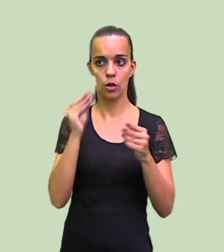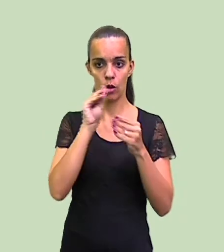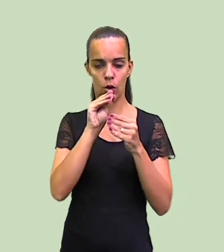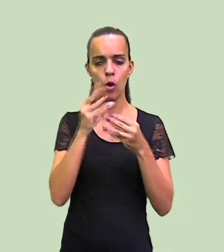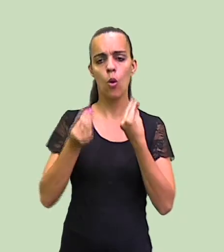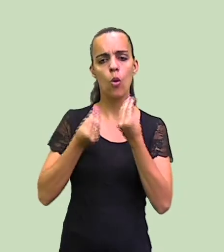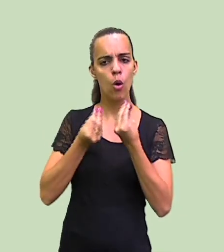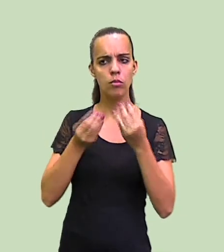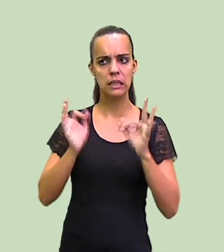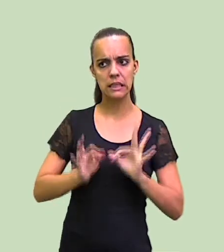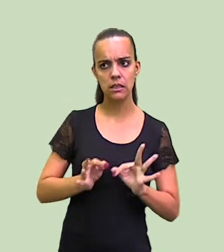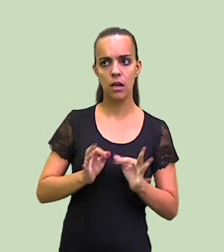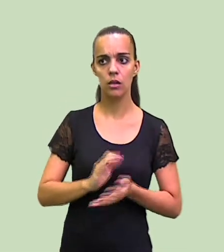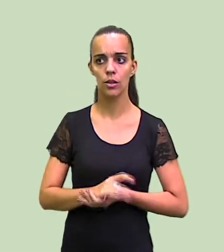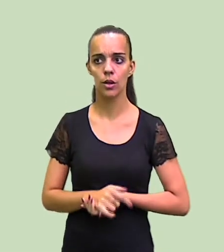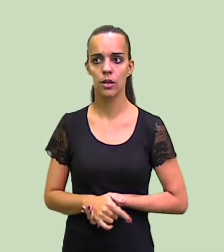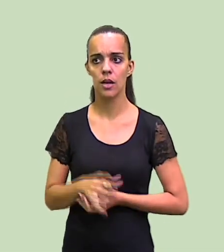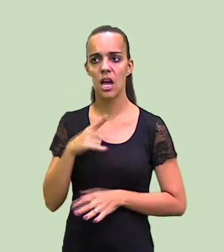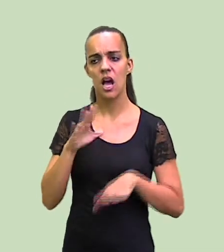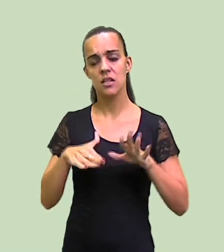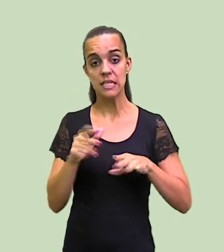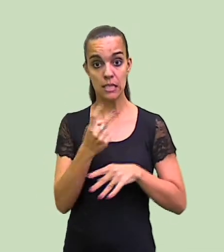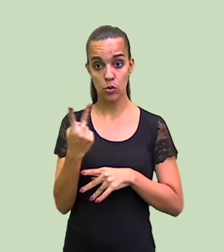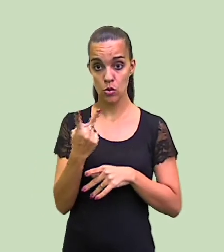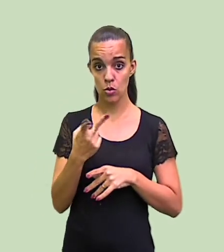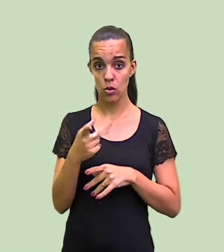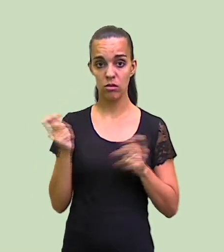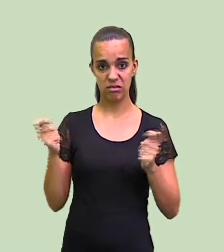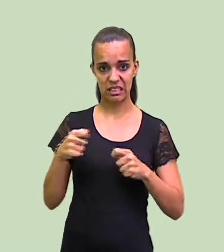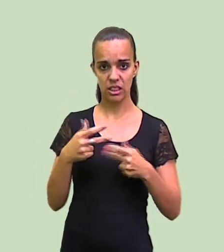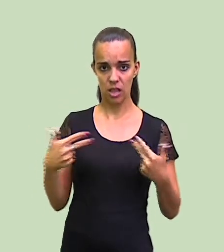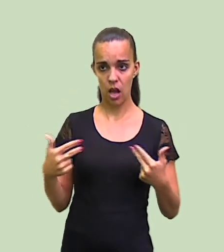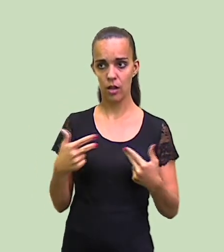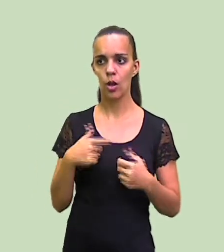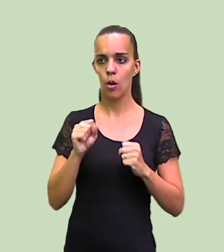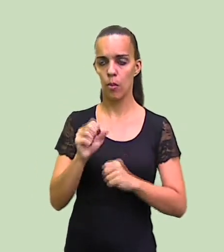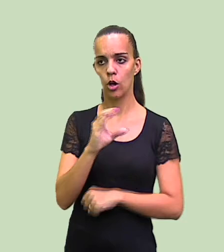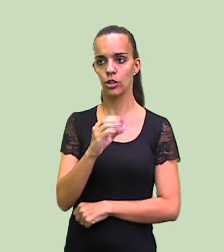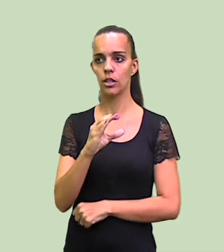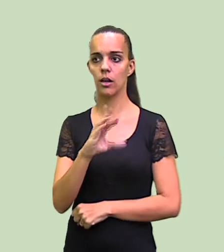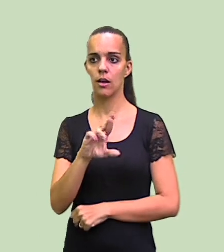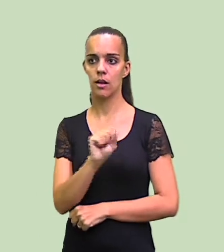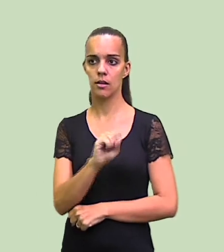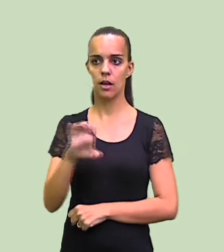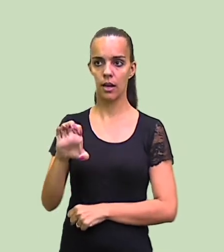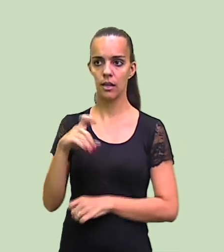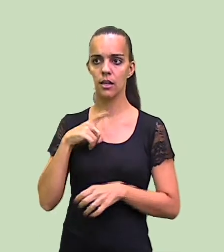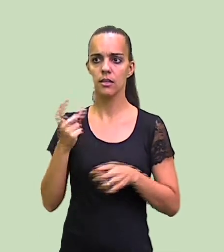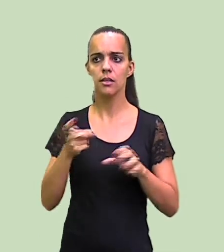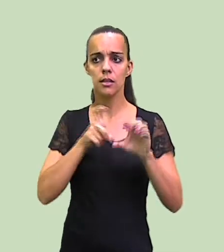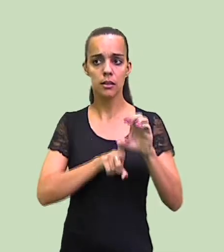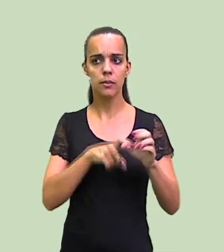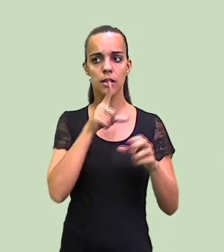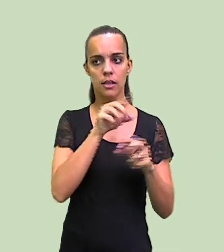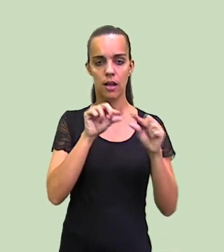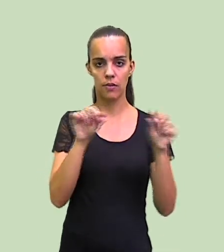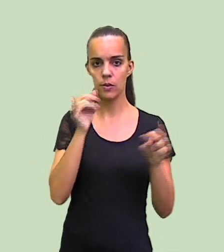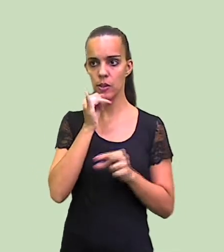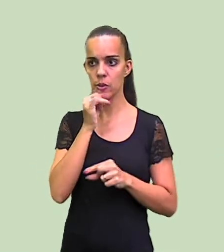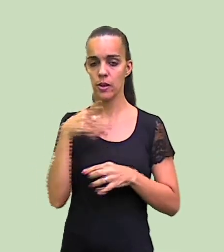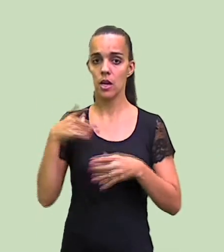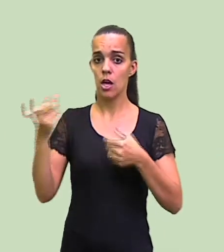funcionam. Se ambas funcionam, a crase aqui fica a seu critério. Então, pode